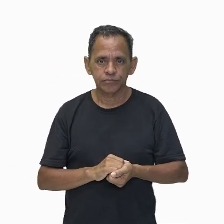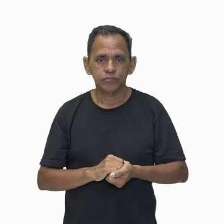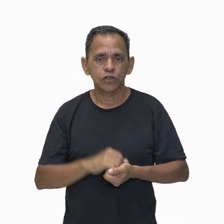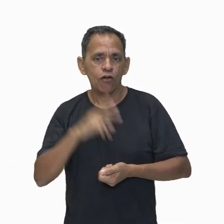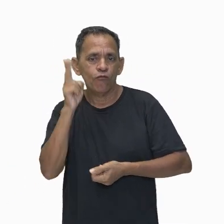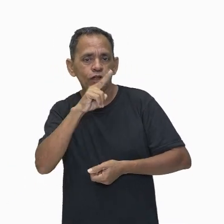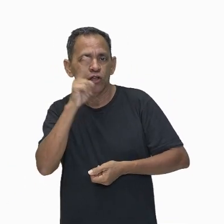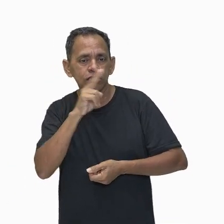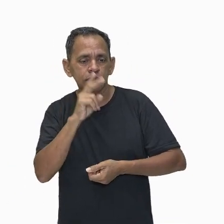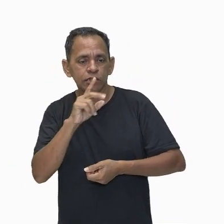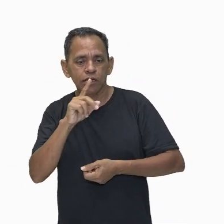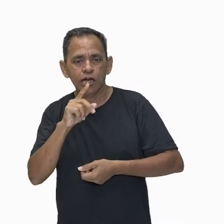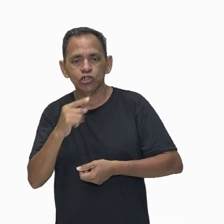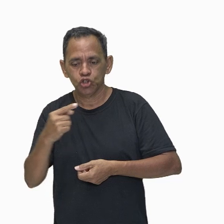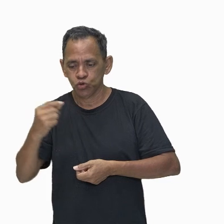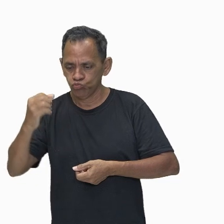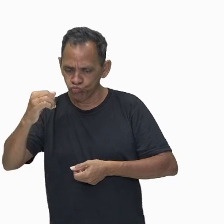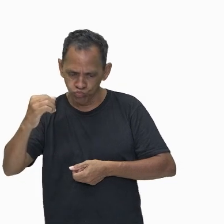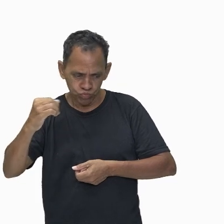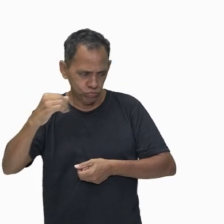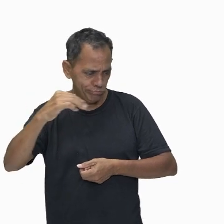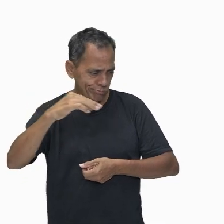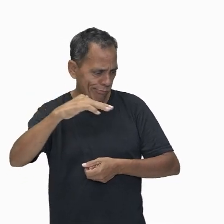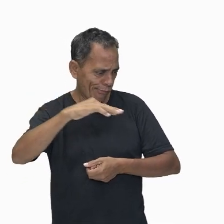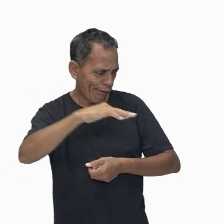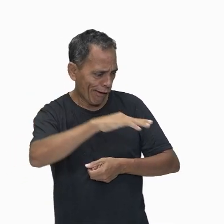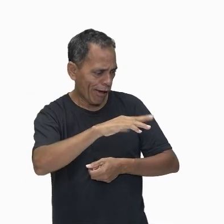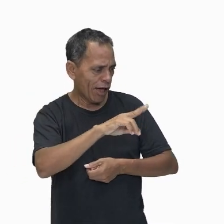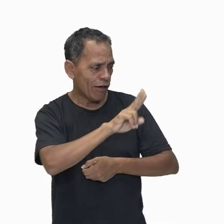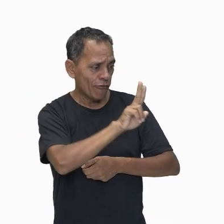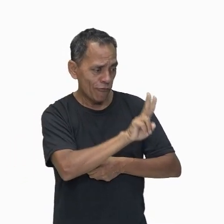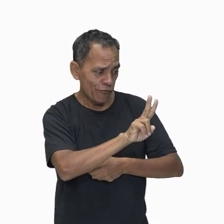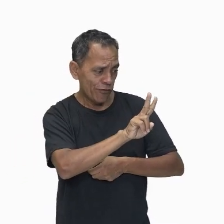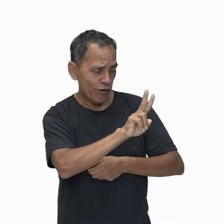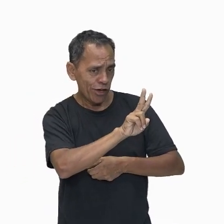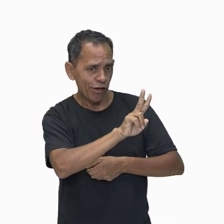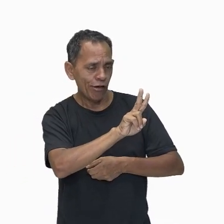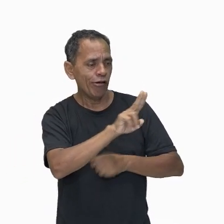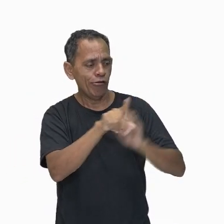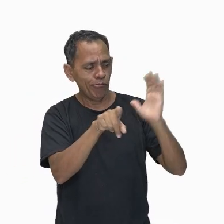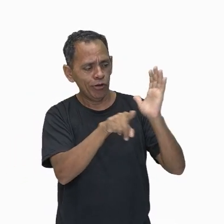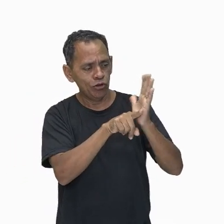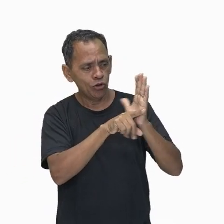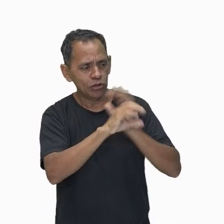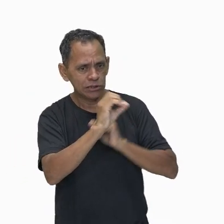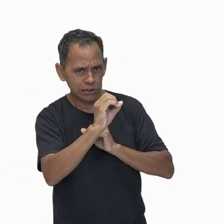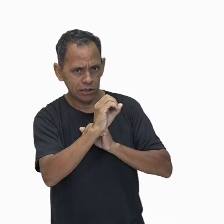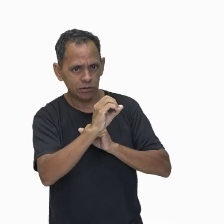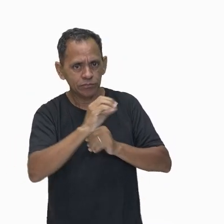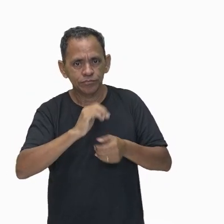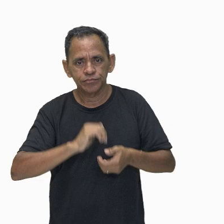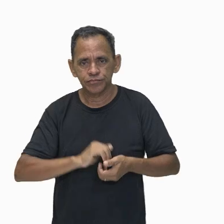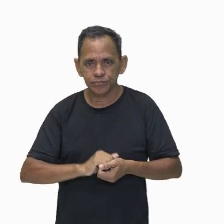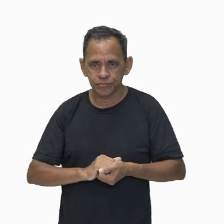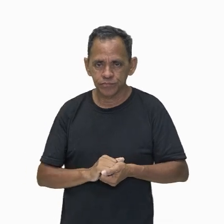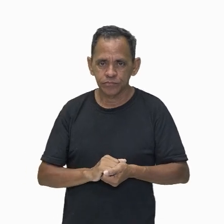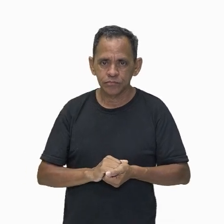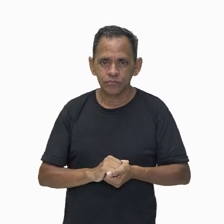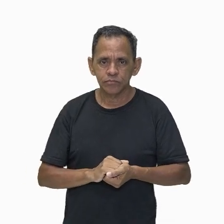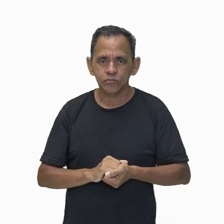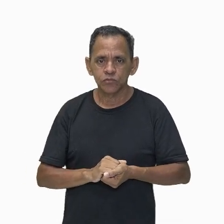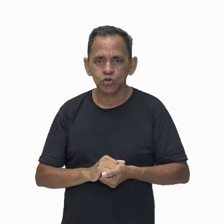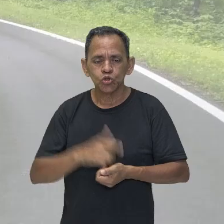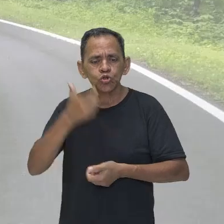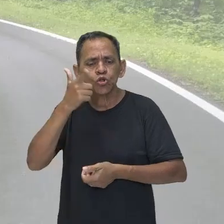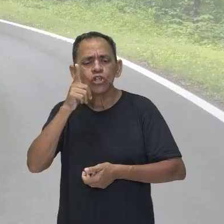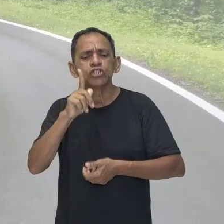ser negativa. V menor do que zero, tá, pessoal? Uma coisa muito bacana de tu identificar aqui no